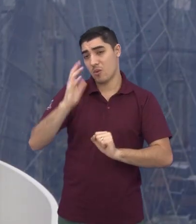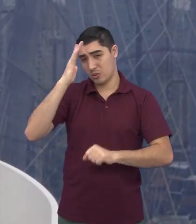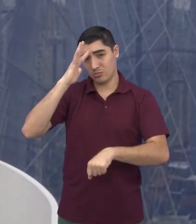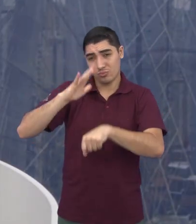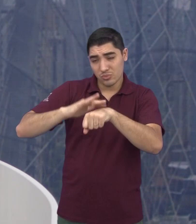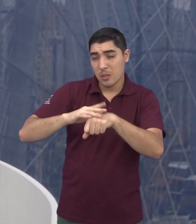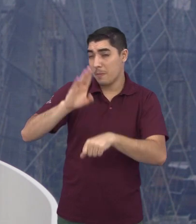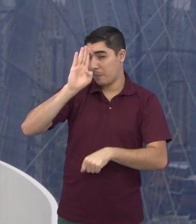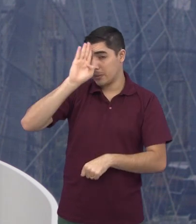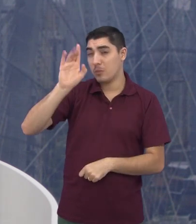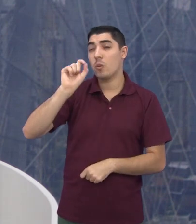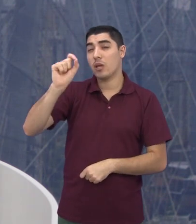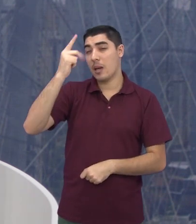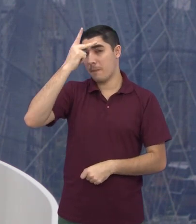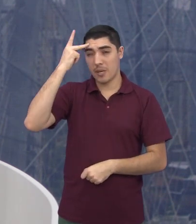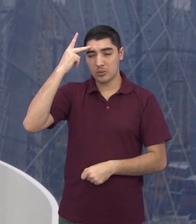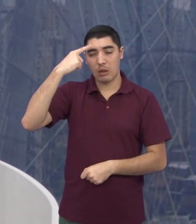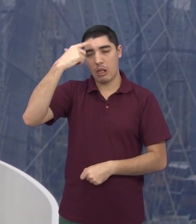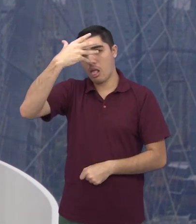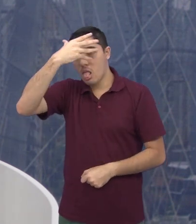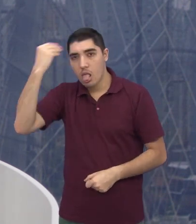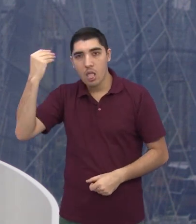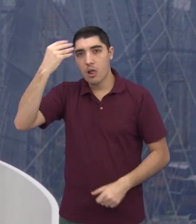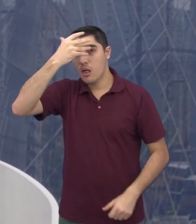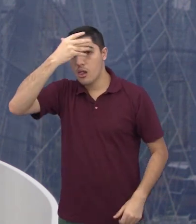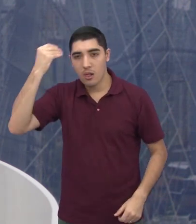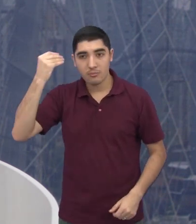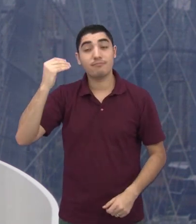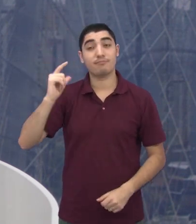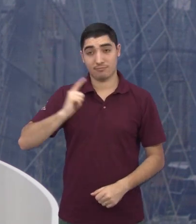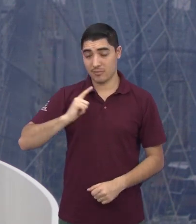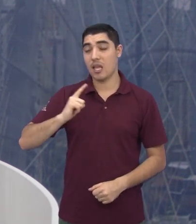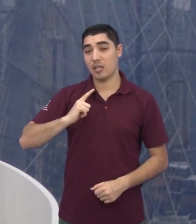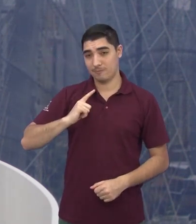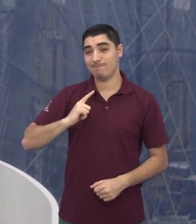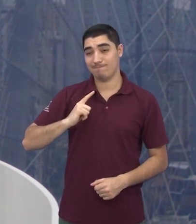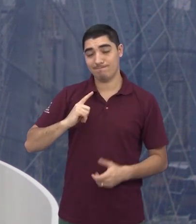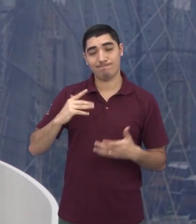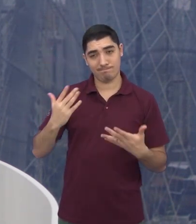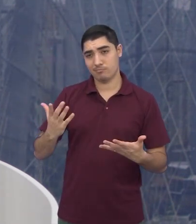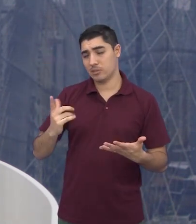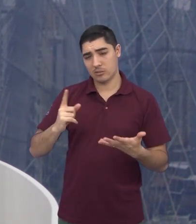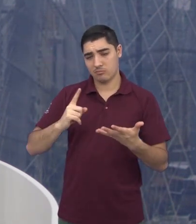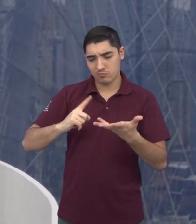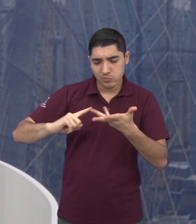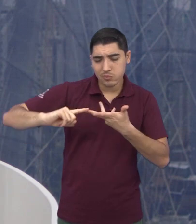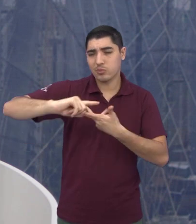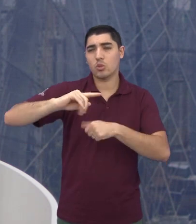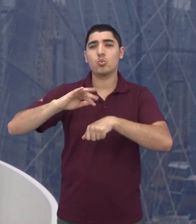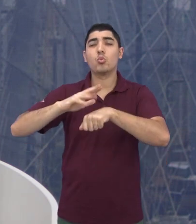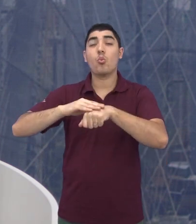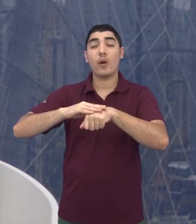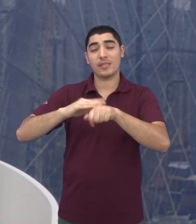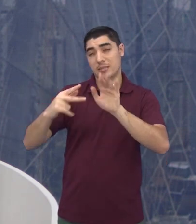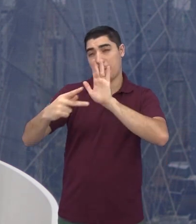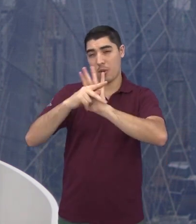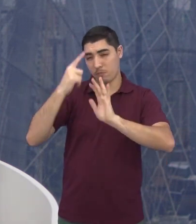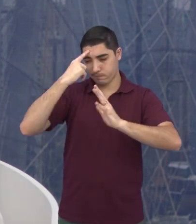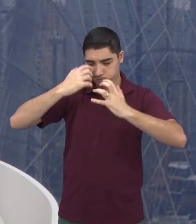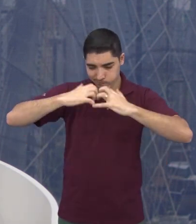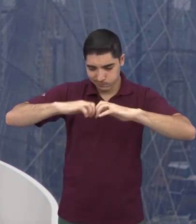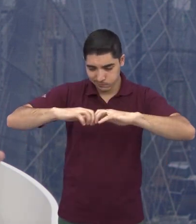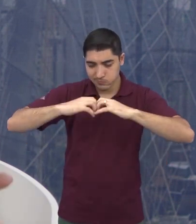relação às demências, né? Existem várias demências, a gente pode falar sobre o Alzheimer, mas a questão principal é que